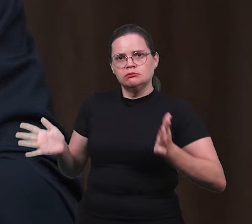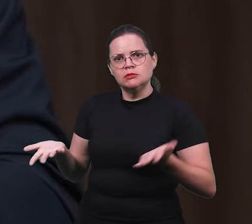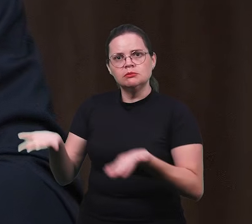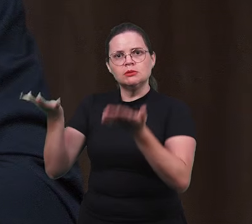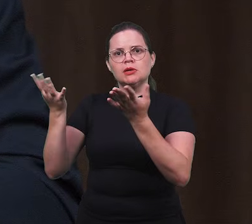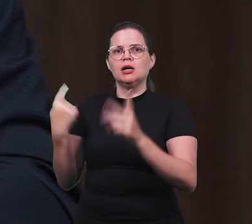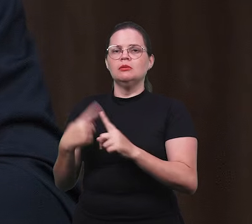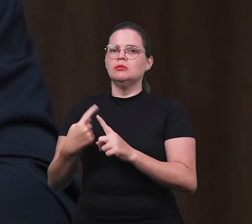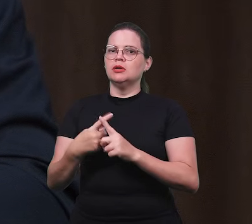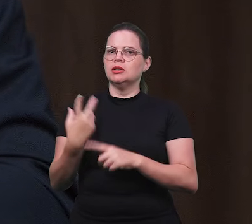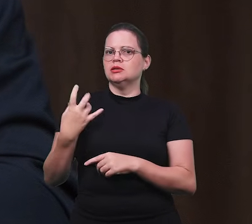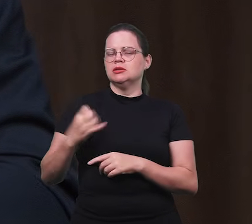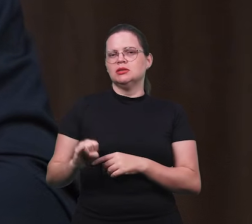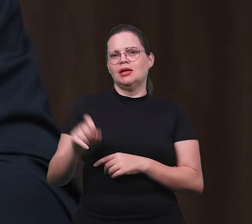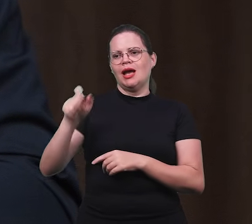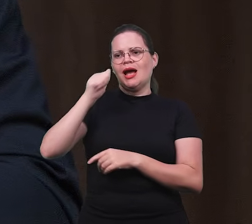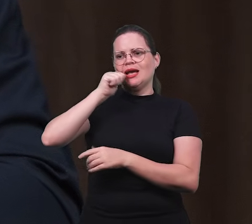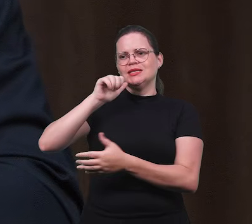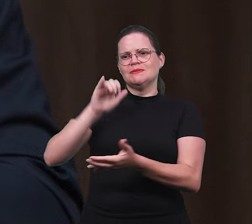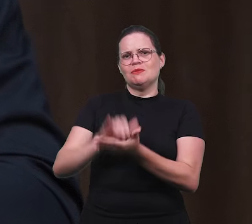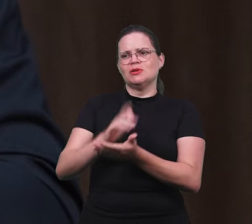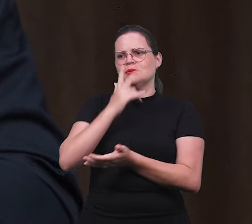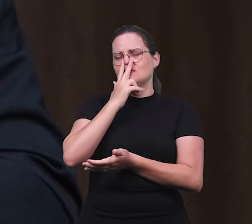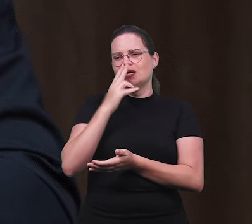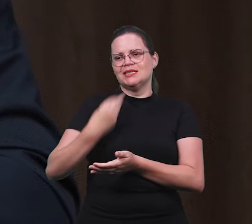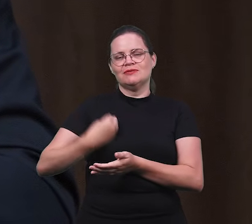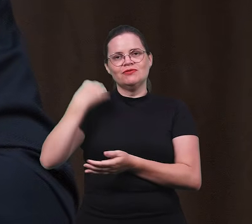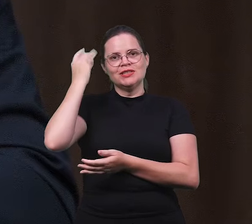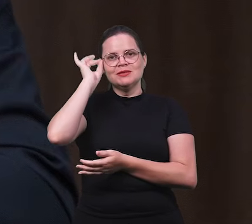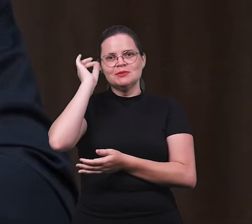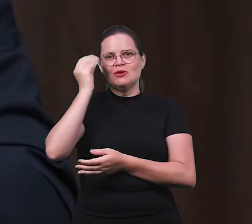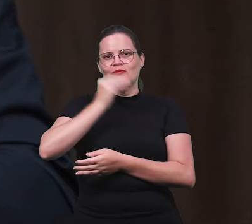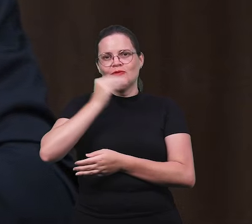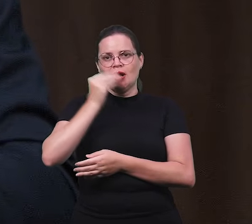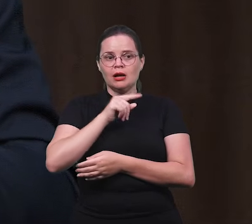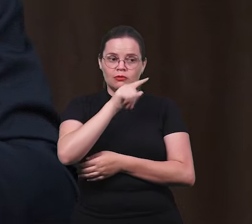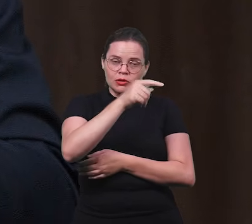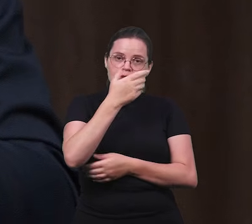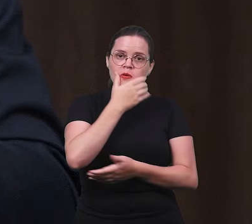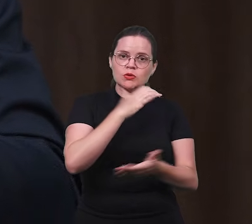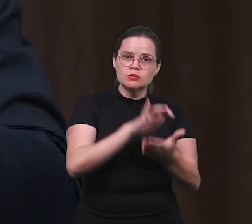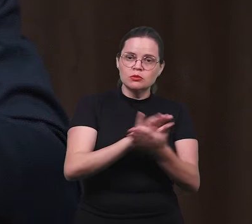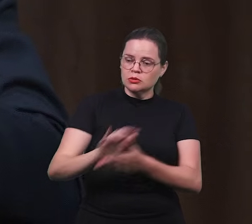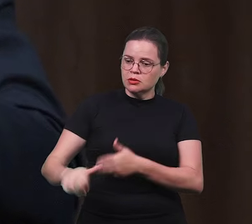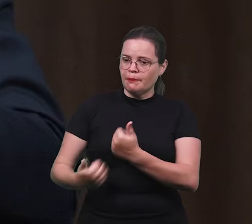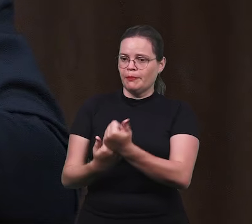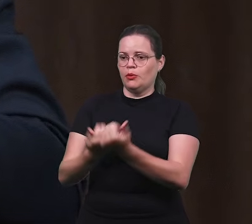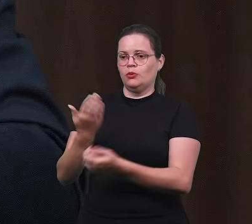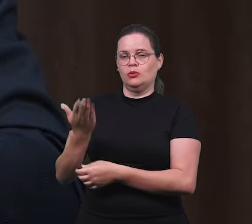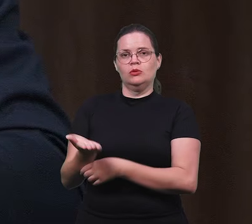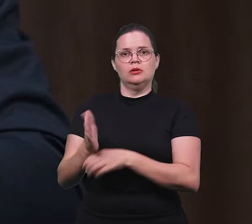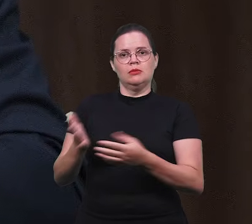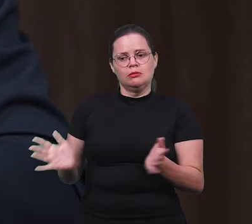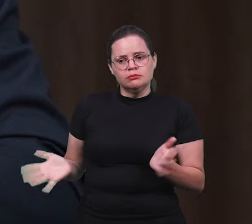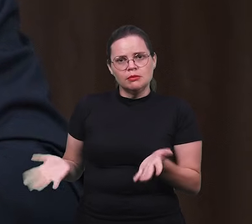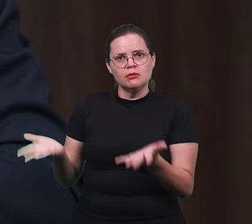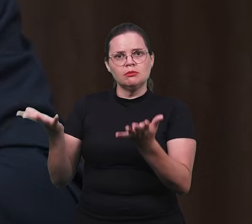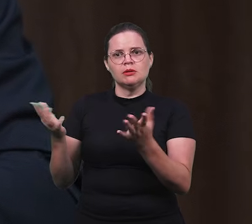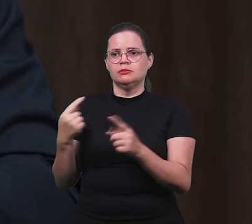esposa, por exemplo, que ela não está sendo muito espiritual, então você tem que dar esse suporte. E ela